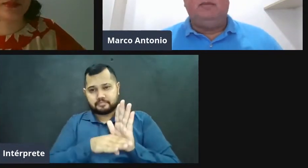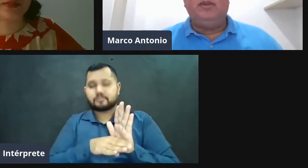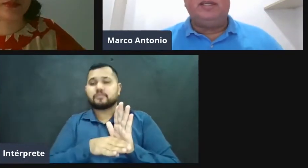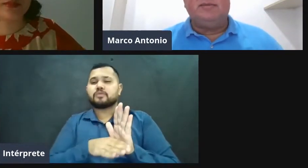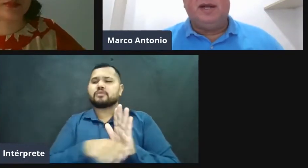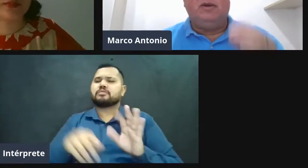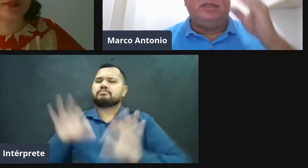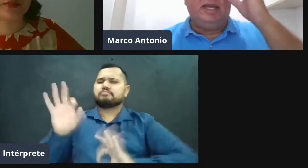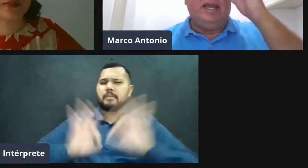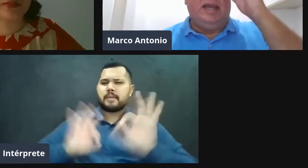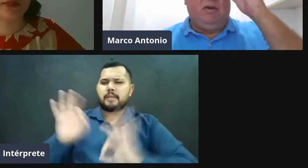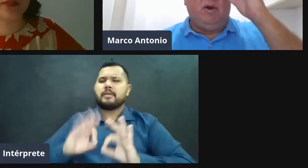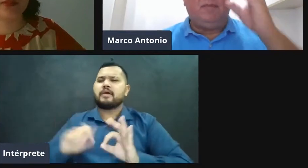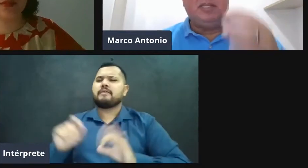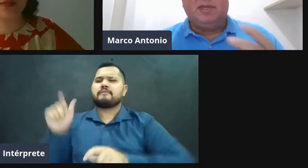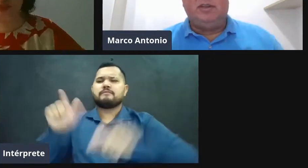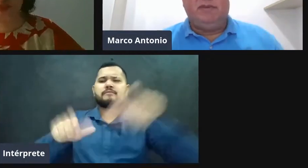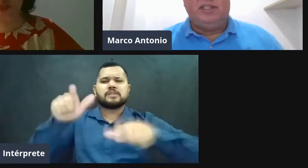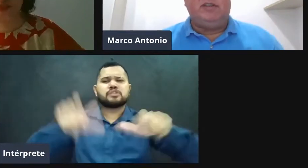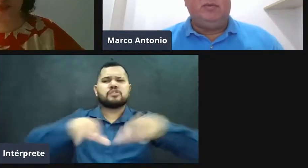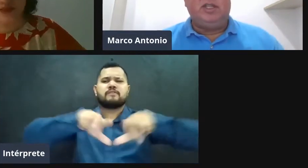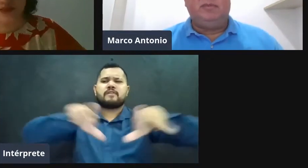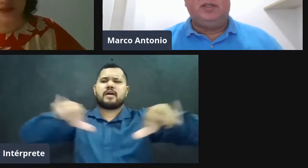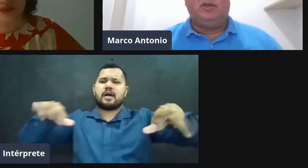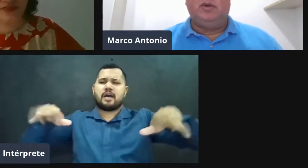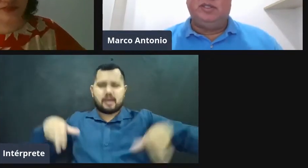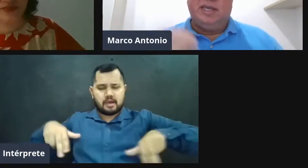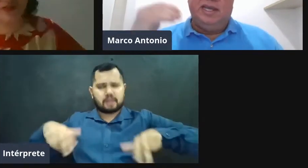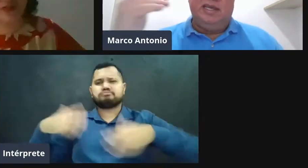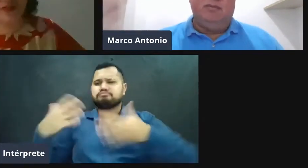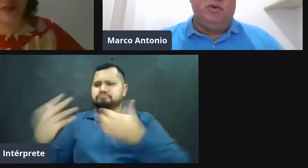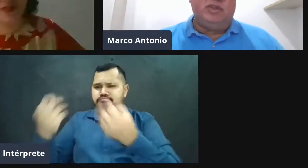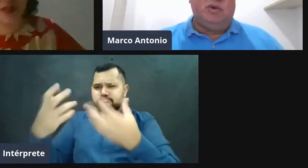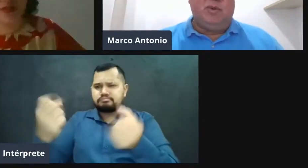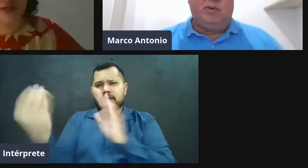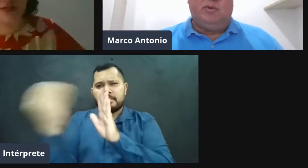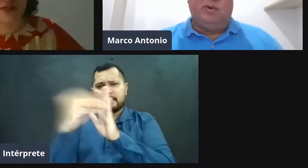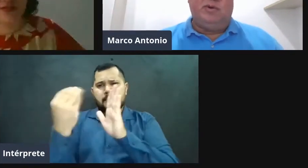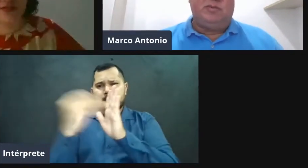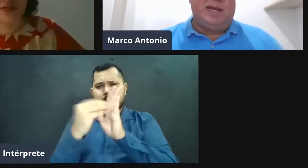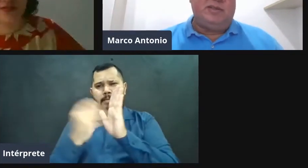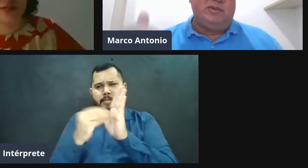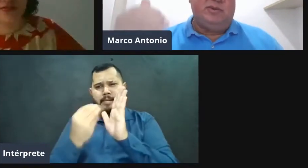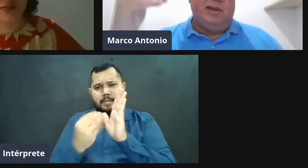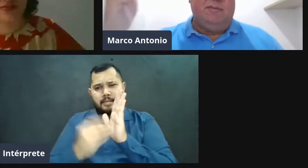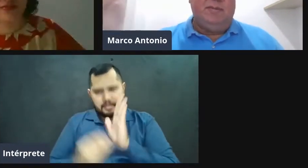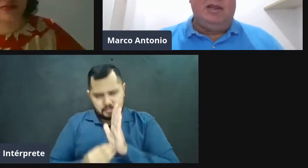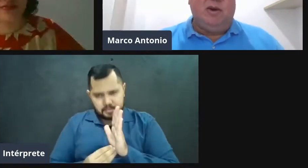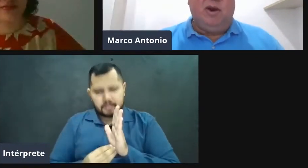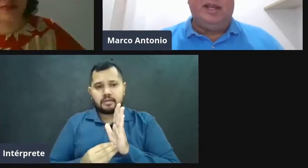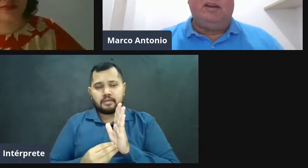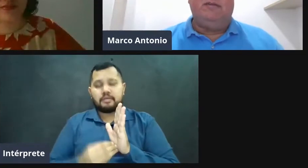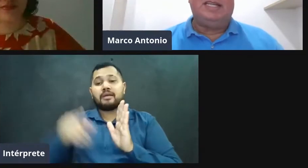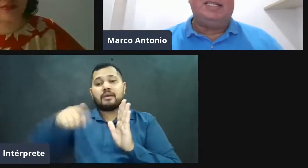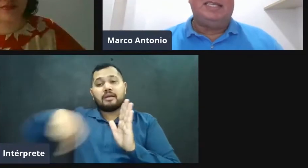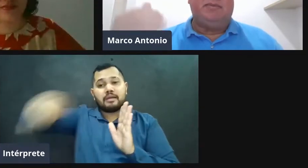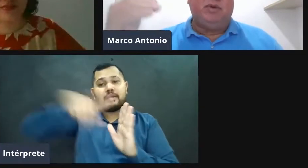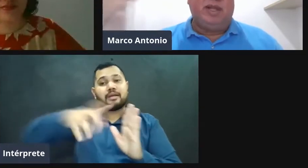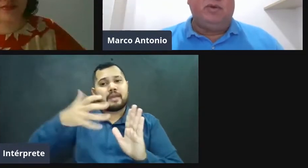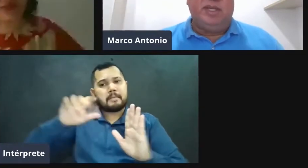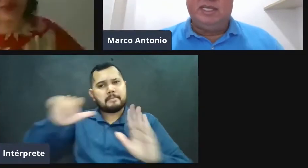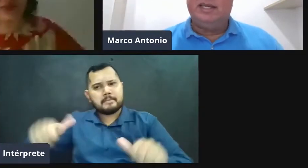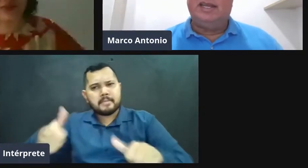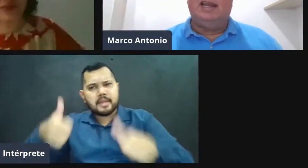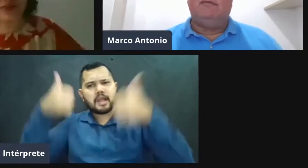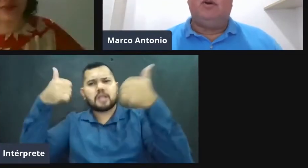desenhada, escrita a muitas mãos, né? Com a participação efetiva de muitas pessoas que buscam um espaço melhor, né, que a universidade